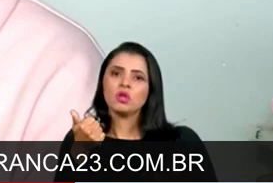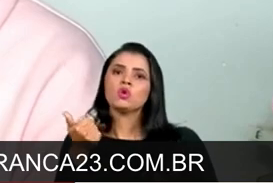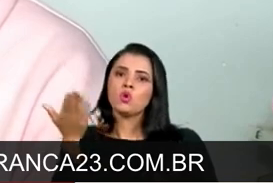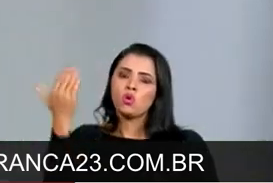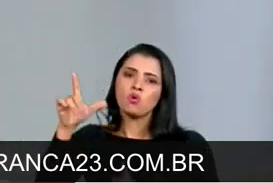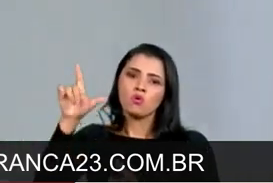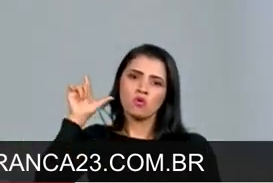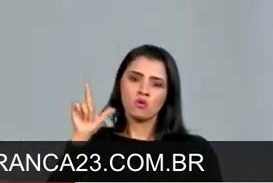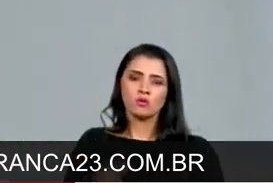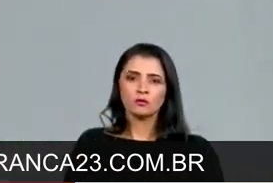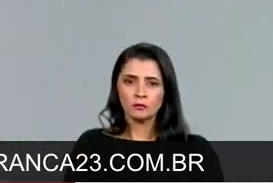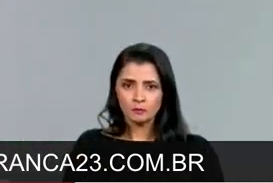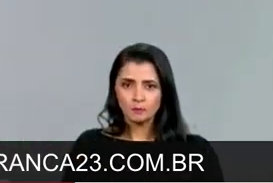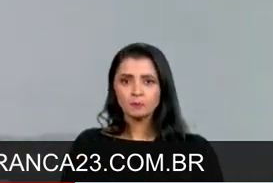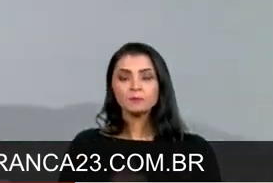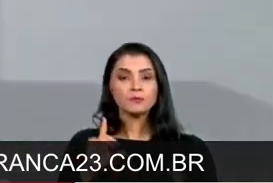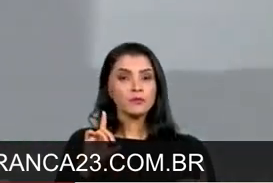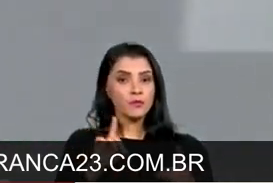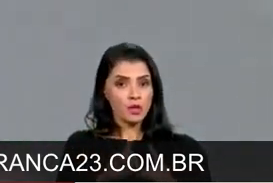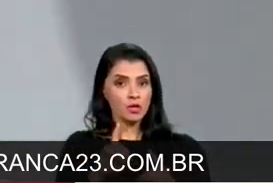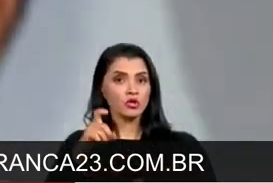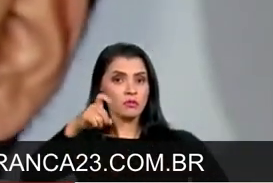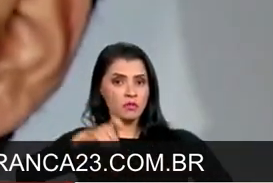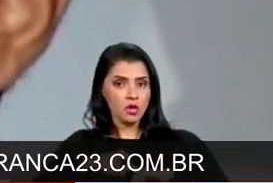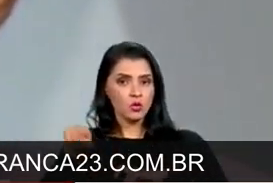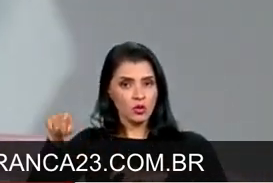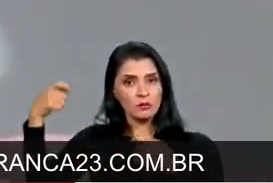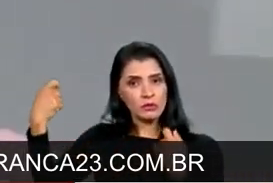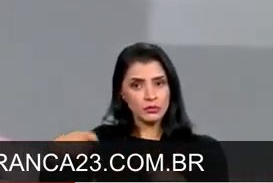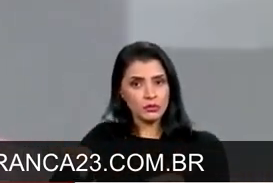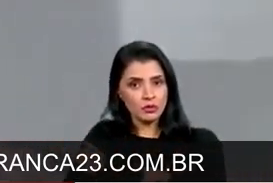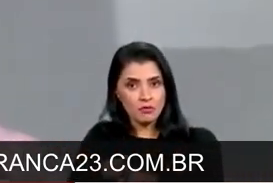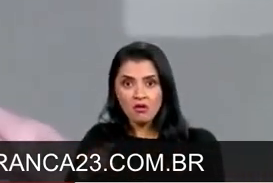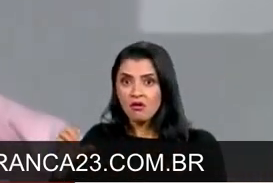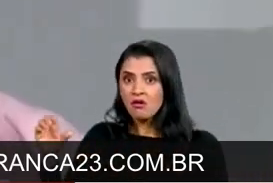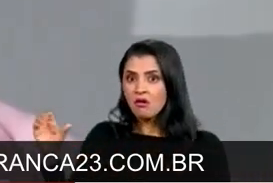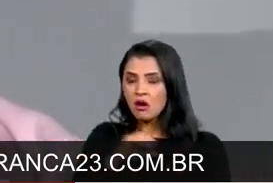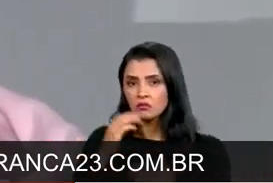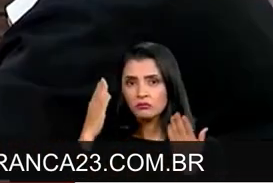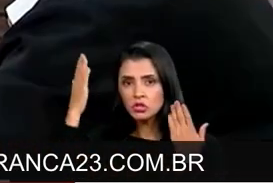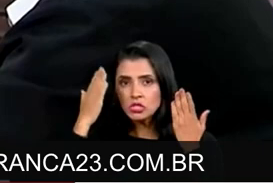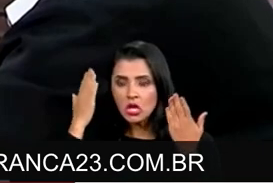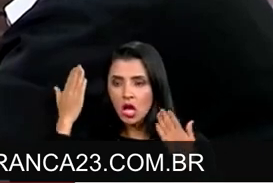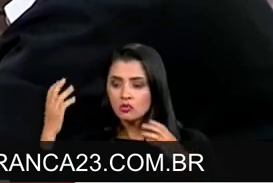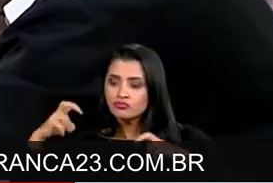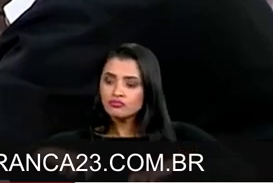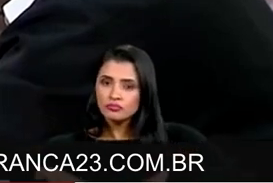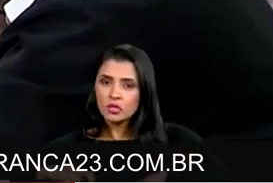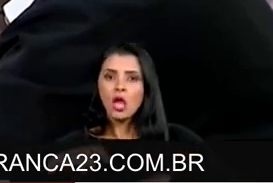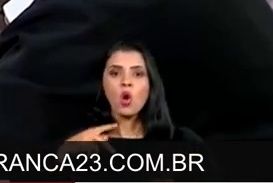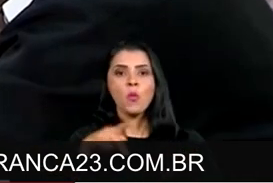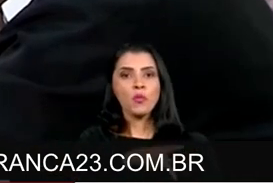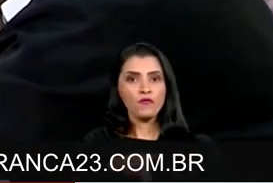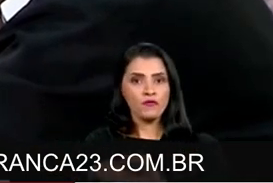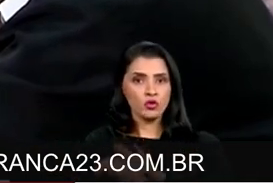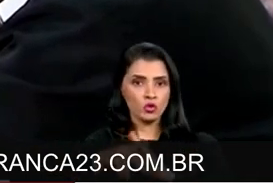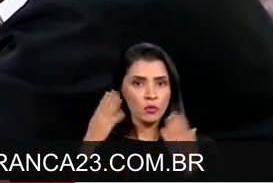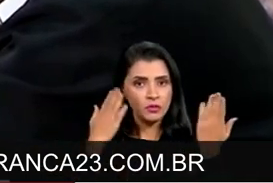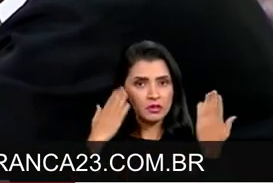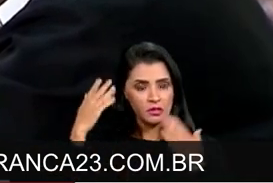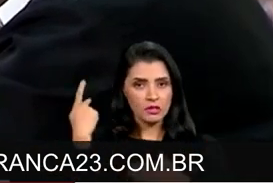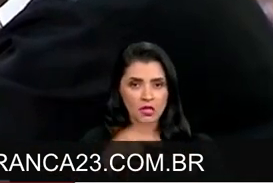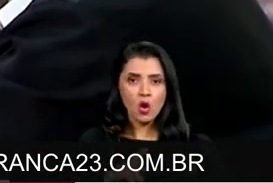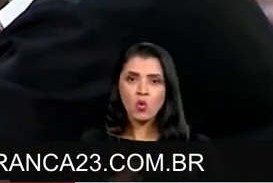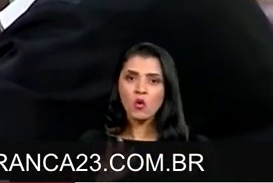fui ontem. Além do atendimento clínico, Marcos precisou da intervenção rápida de psiquiatras. De acordo com o professor de psiquiatria da